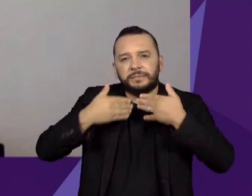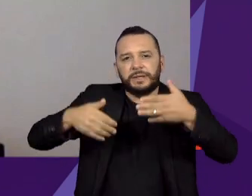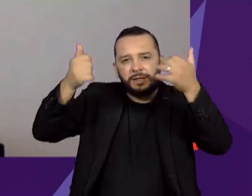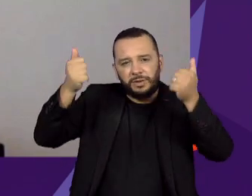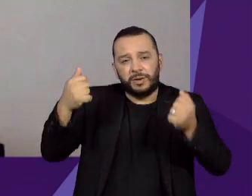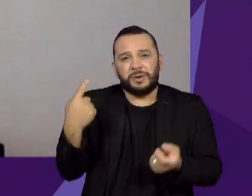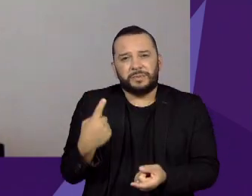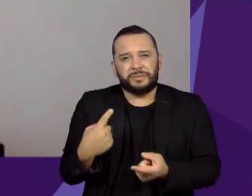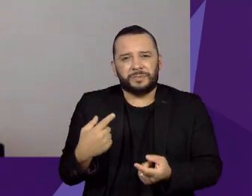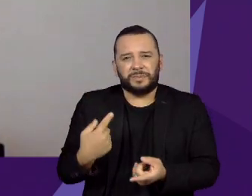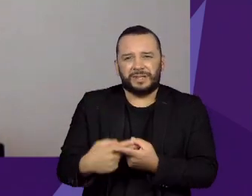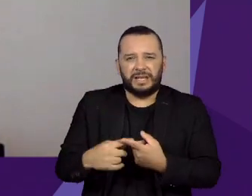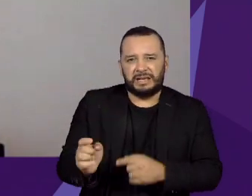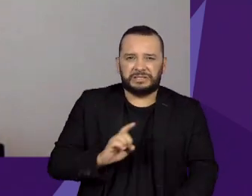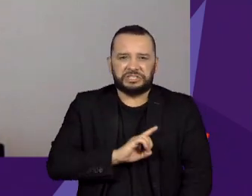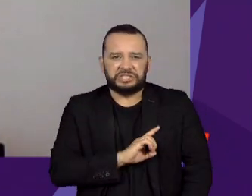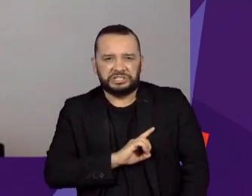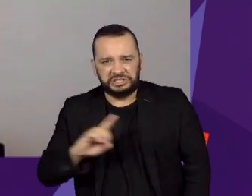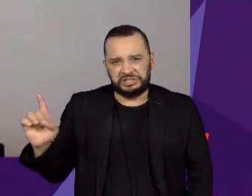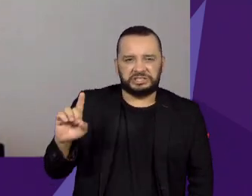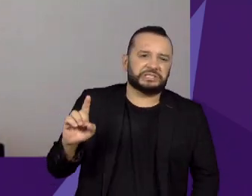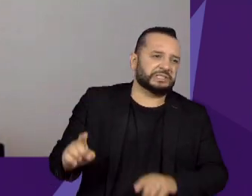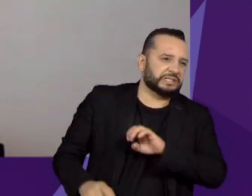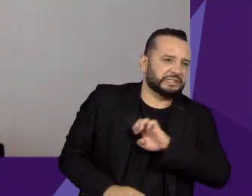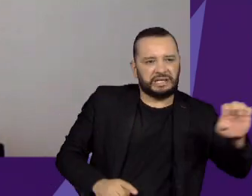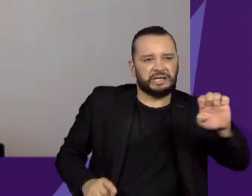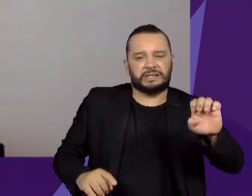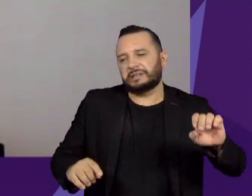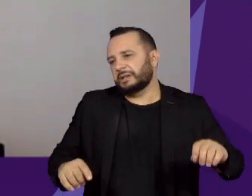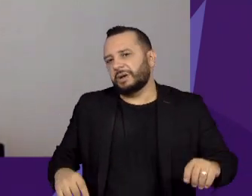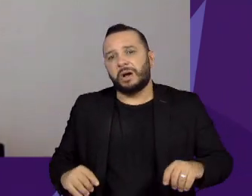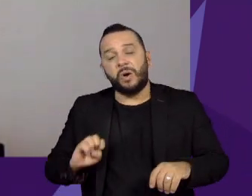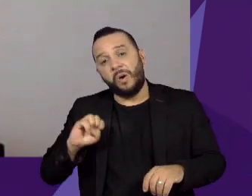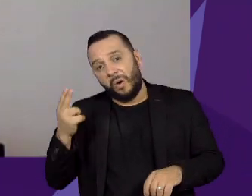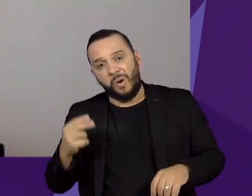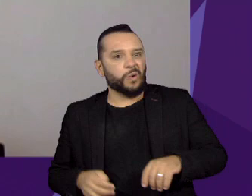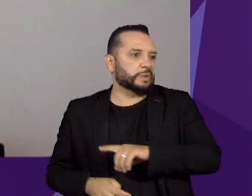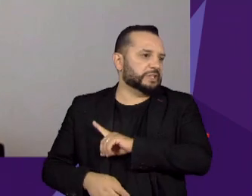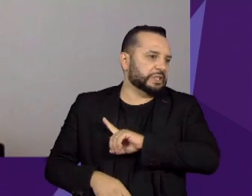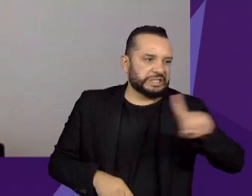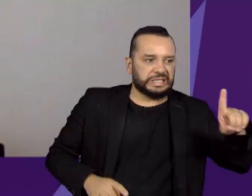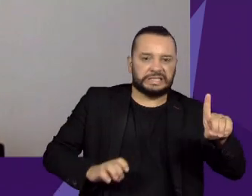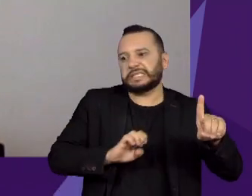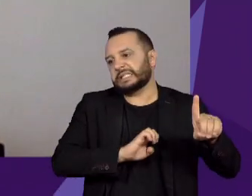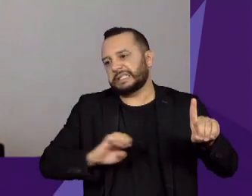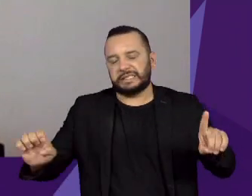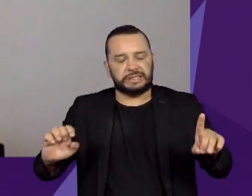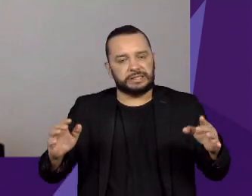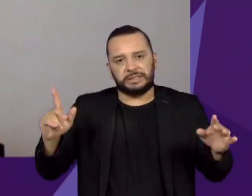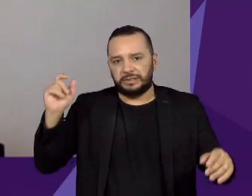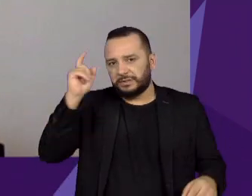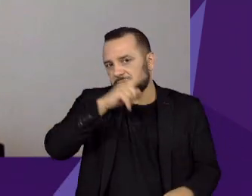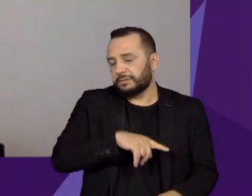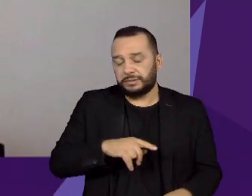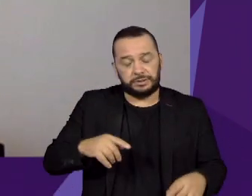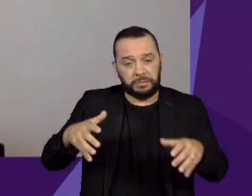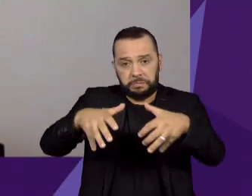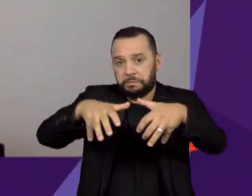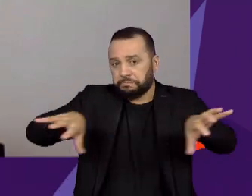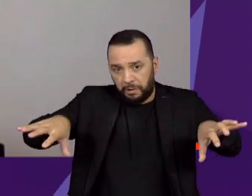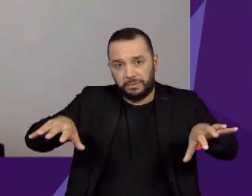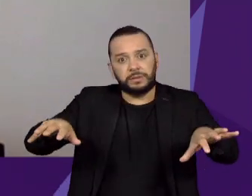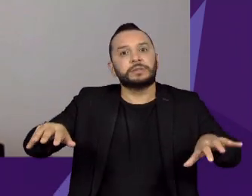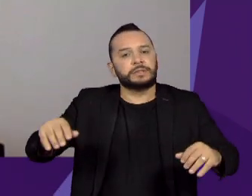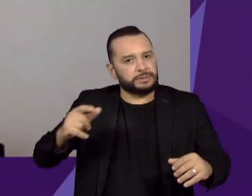polos de extremismo. Eu não consigo imaginar o país saindo dessa crise de ruptura de liga